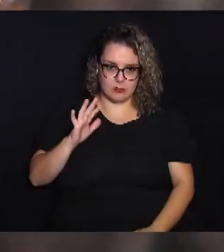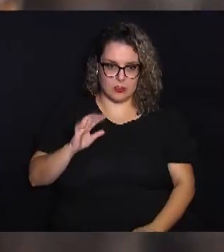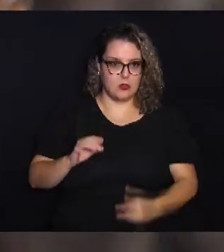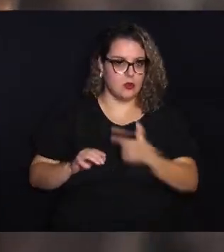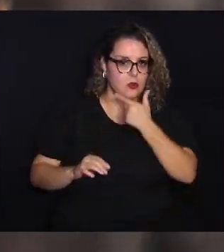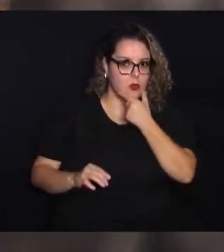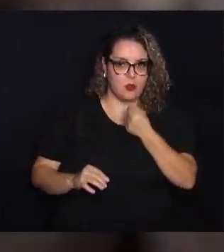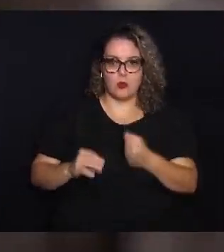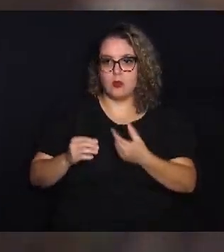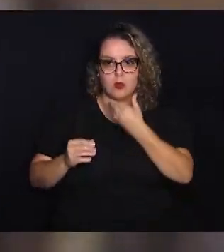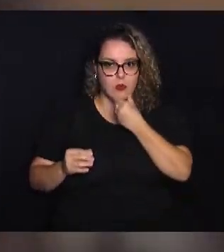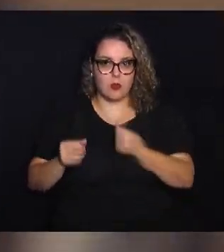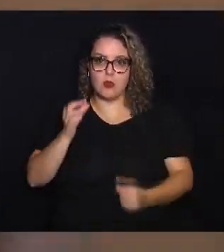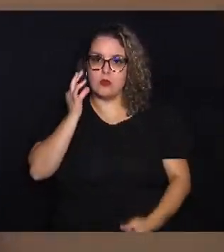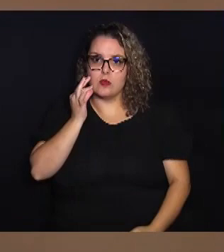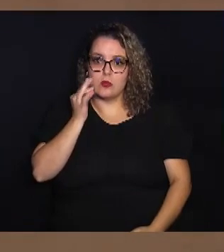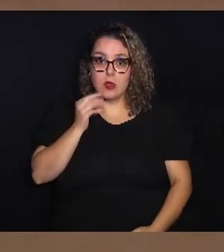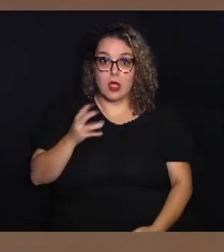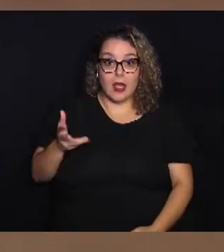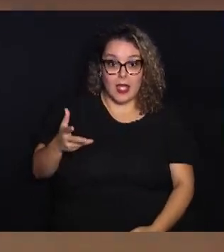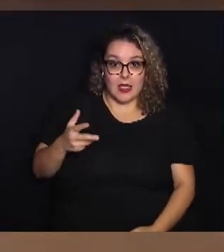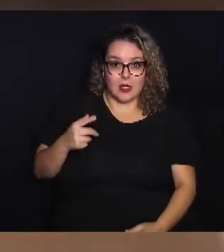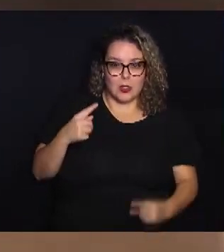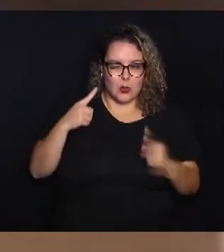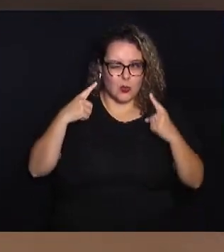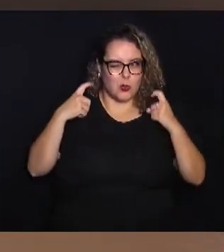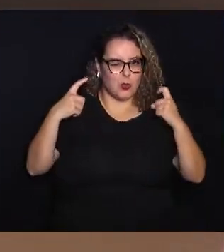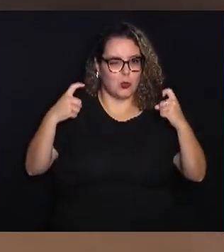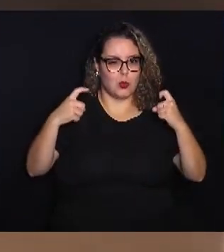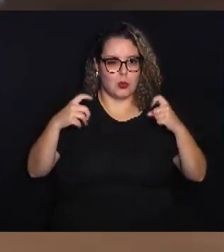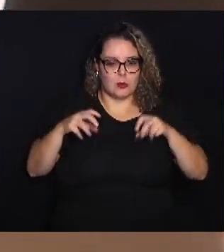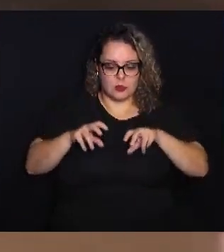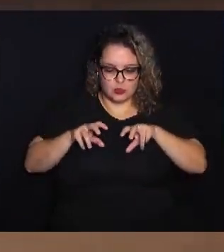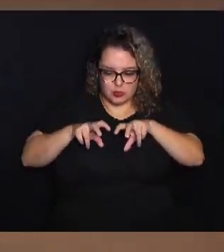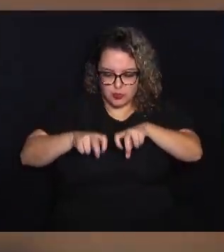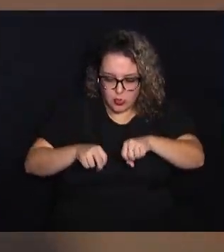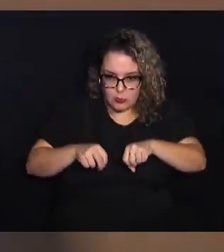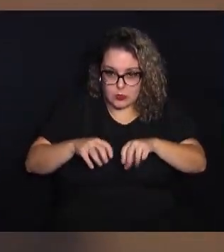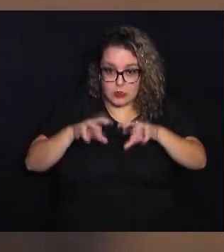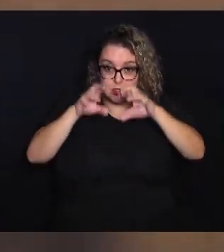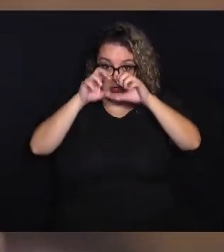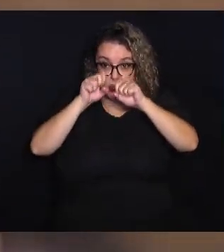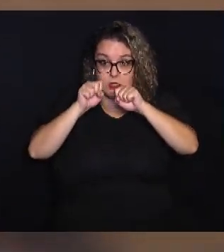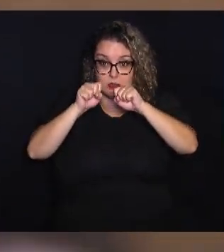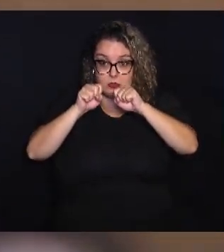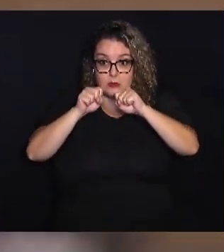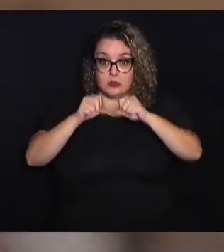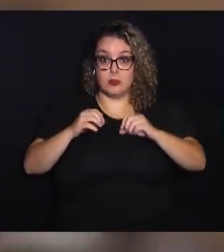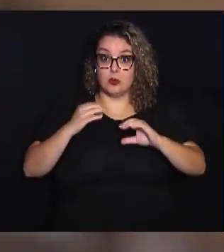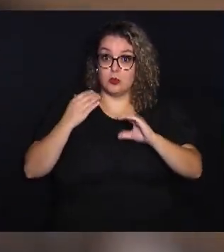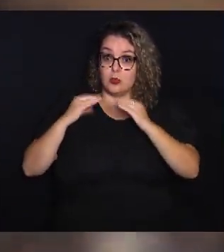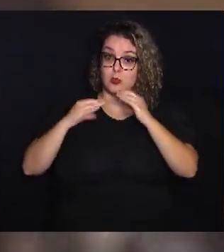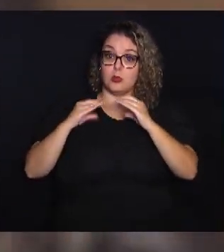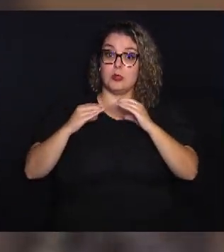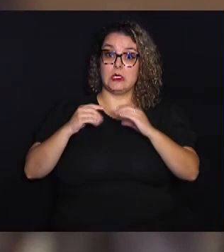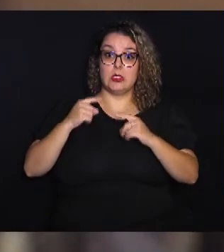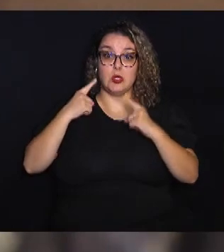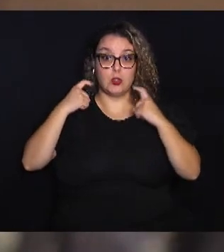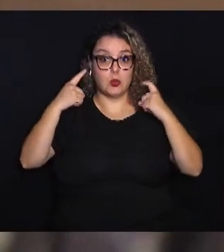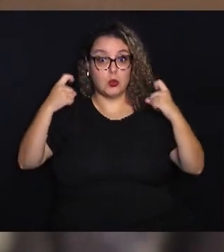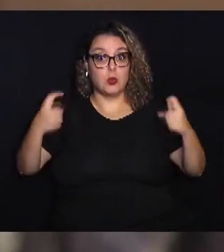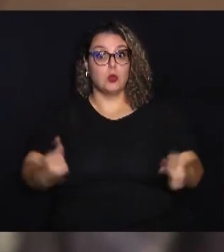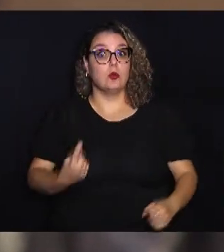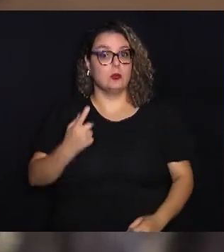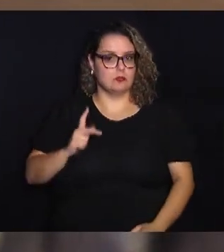diferenciar. Ágeis e com audição aguda, podem arrebatar a presa em completa escuridão, com um canto que pode ser